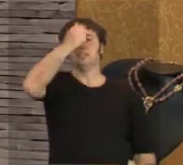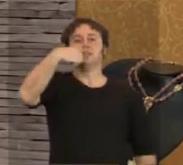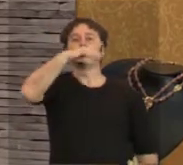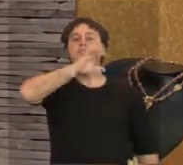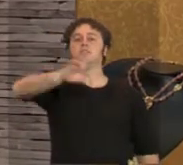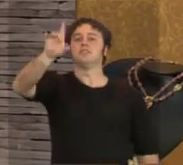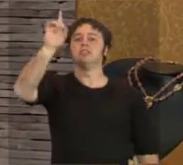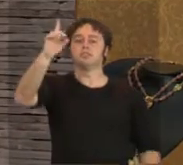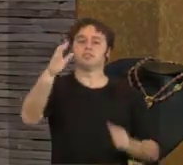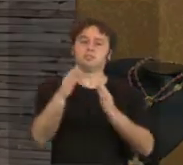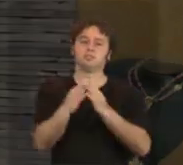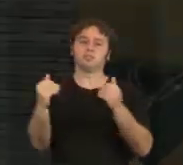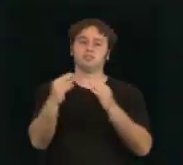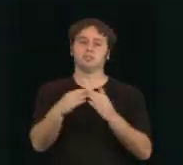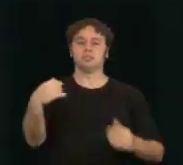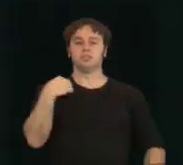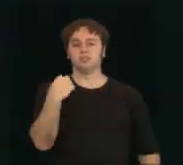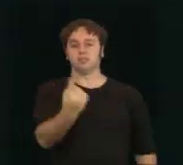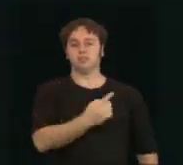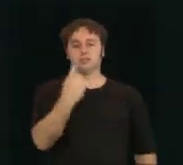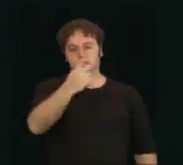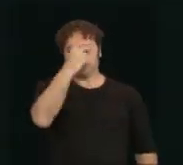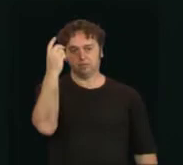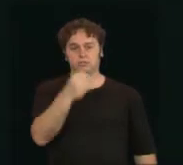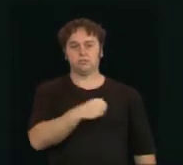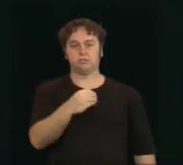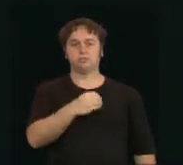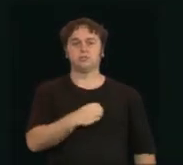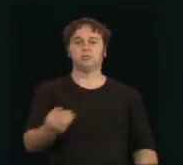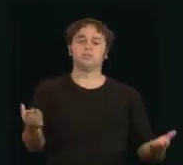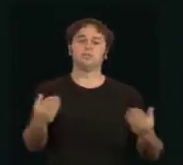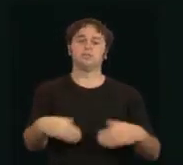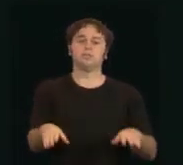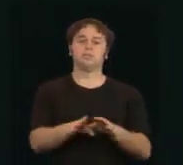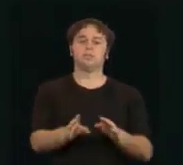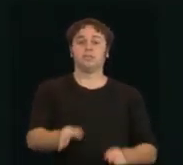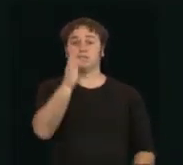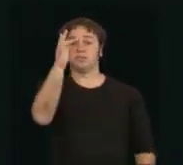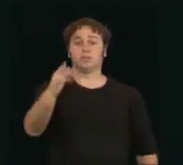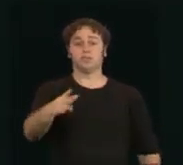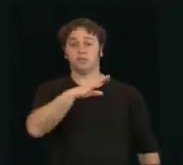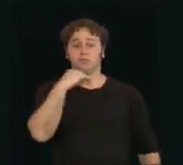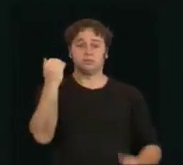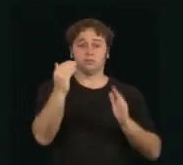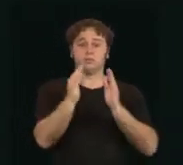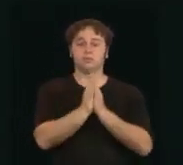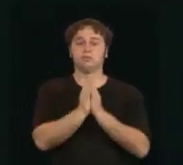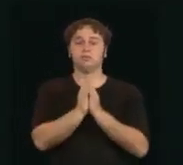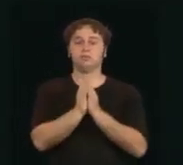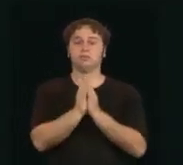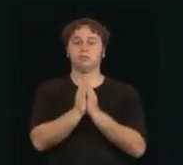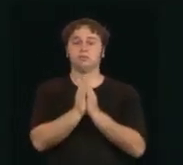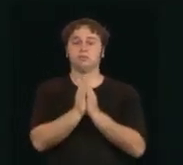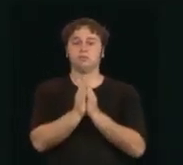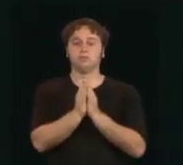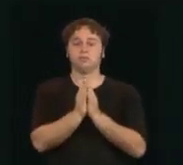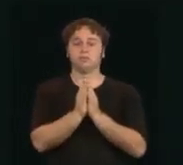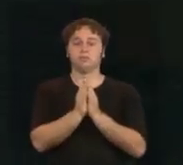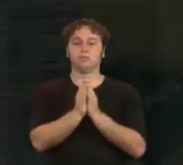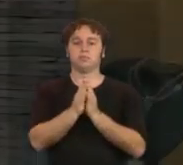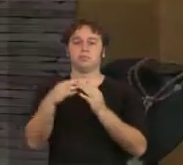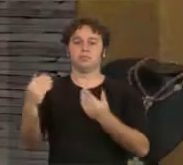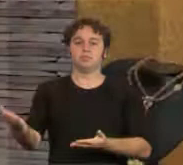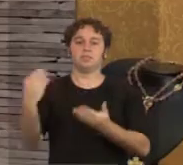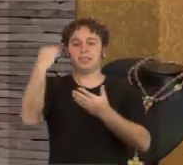Jesus. Santa Maria, Mãe de Deus, rogai por nós, pecadores, agora e na hora de nossa morte.